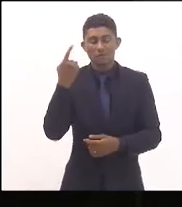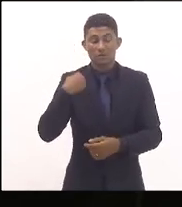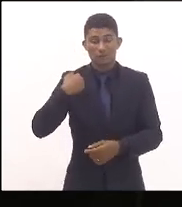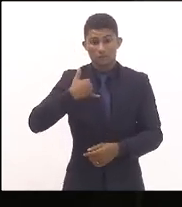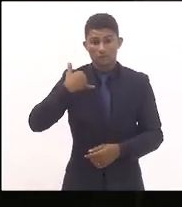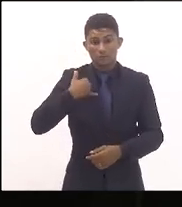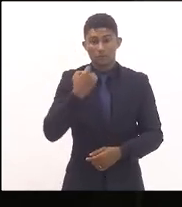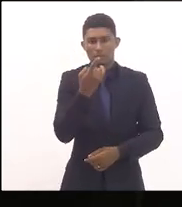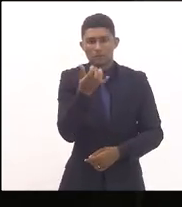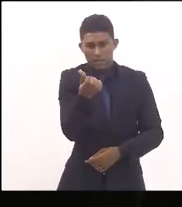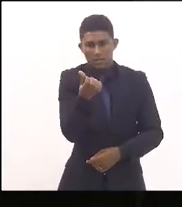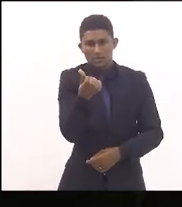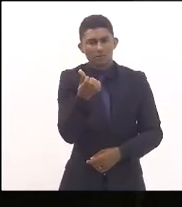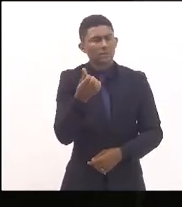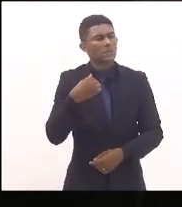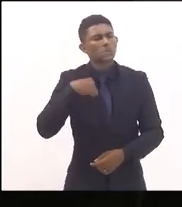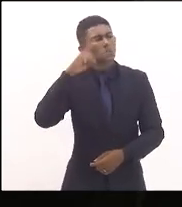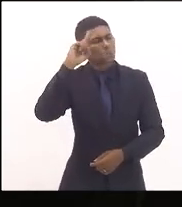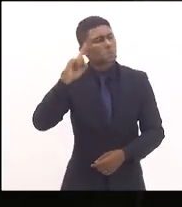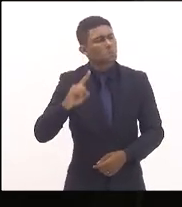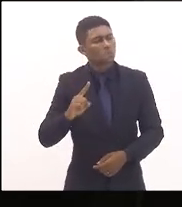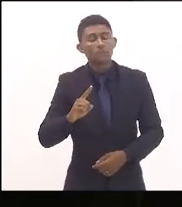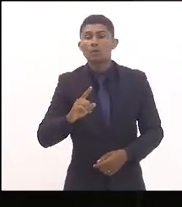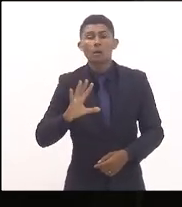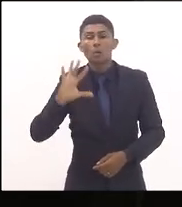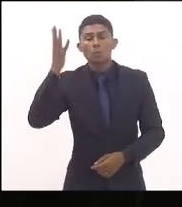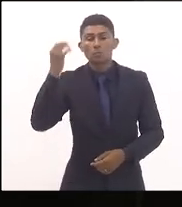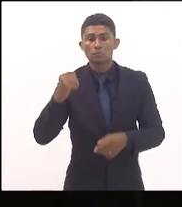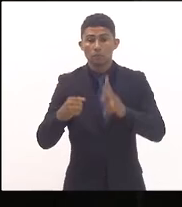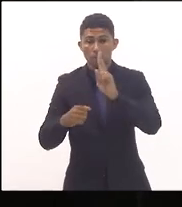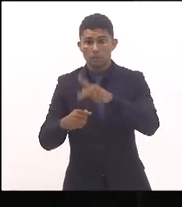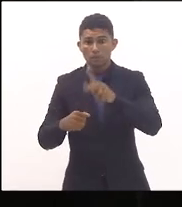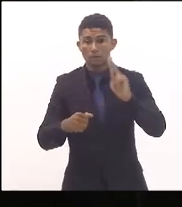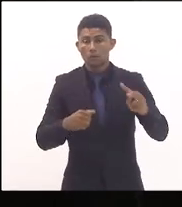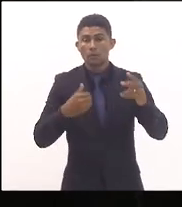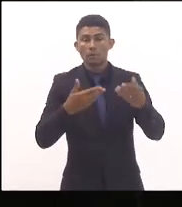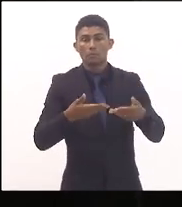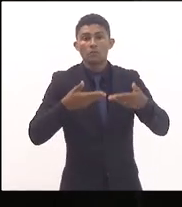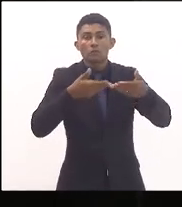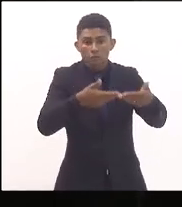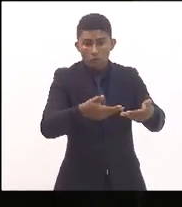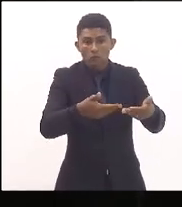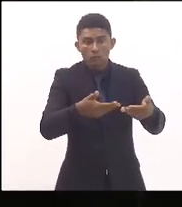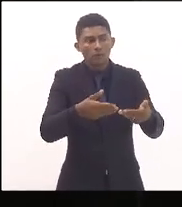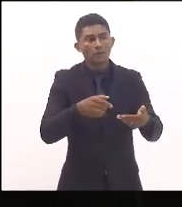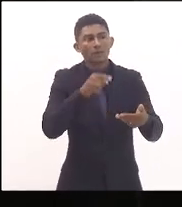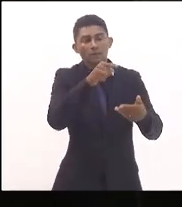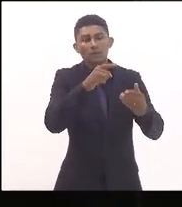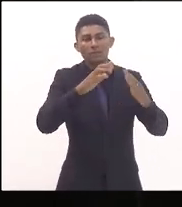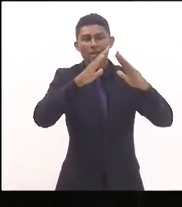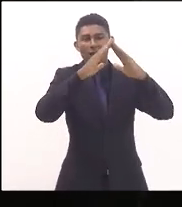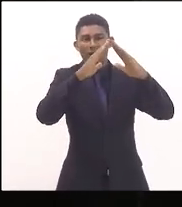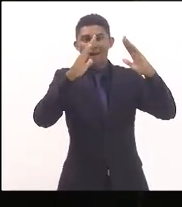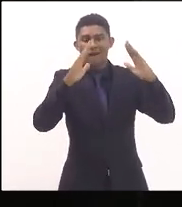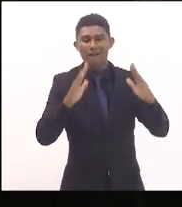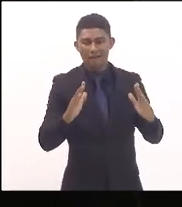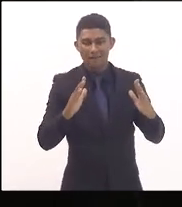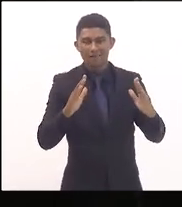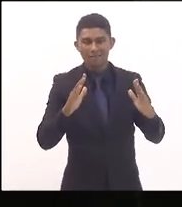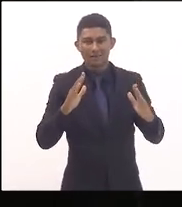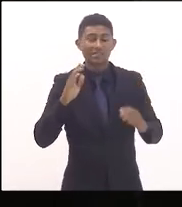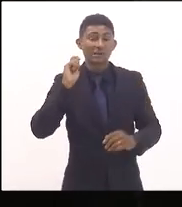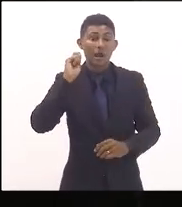em uma certa vez uma professora me convidou para visitar o palácio Tiradentes lá no outro prédio